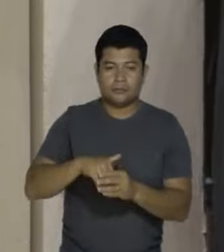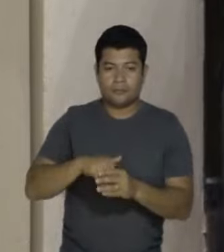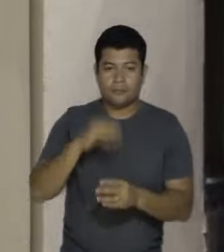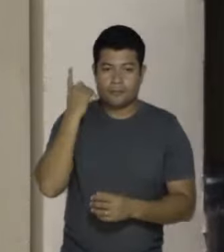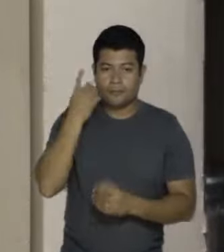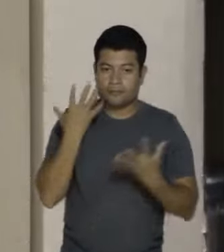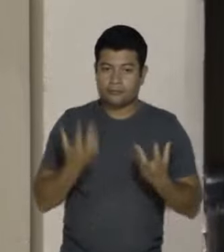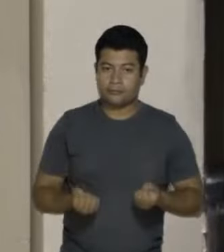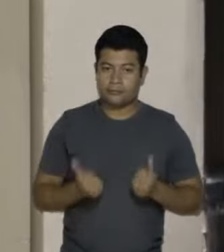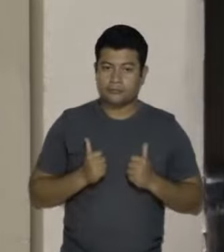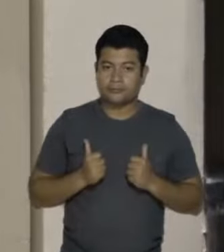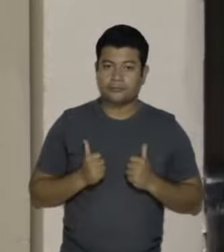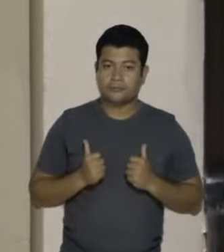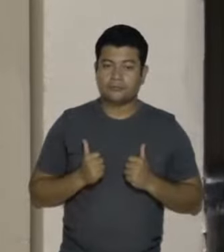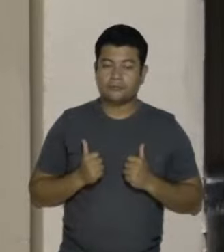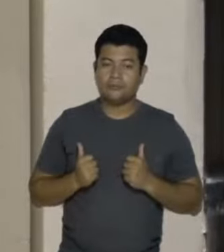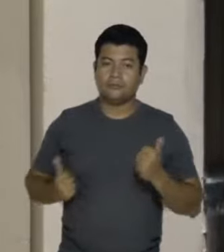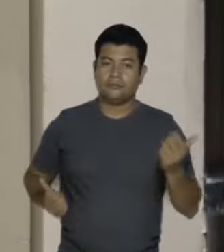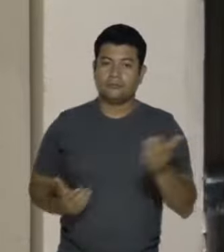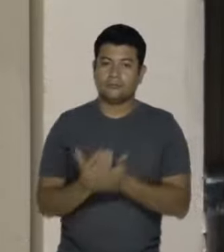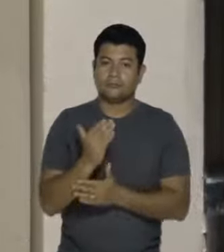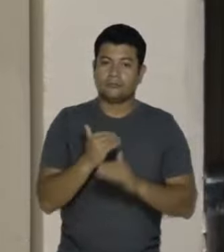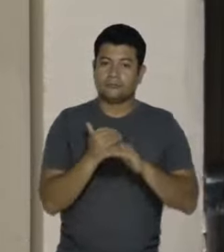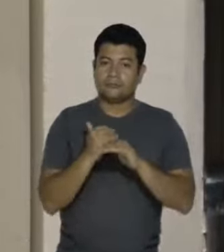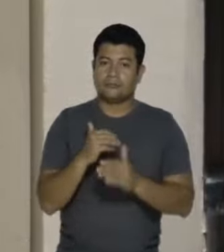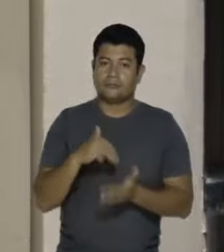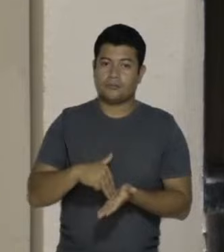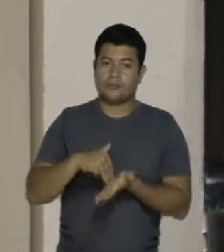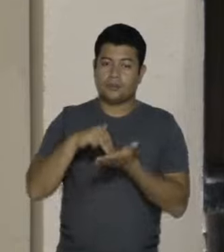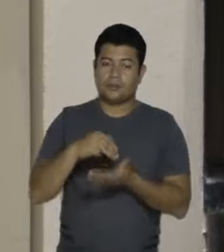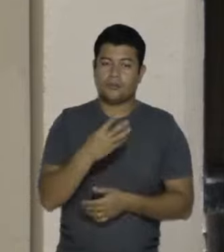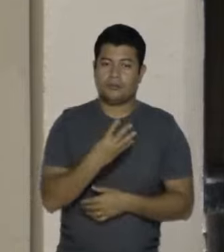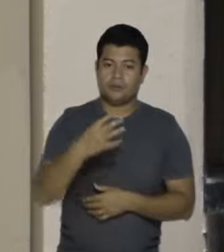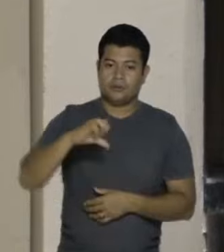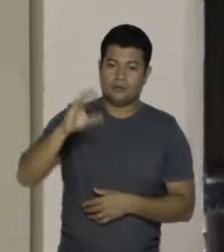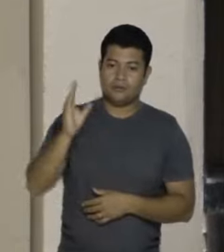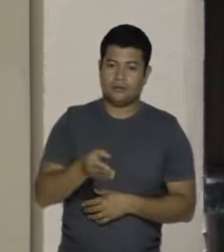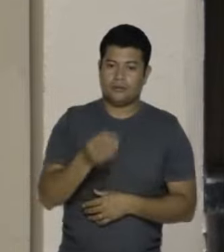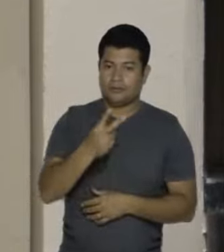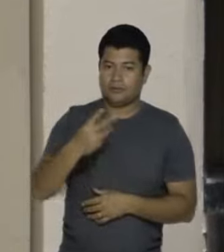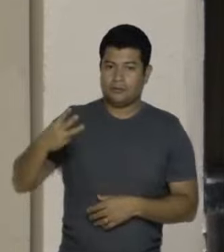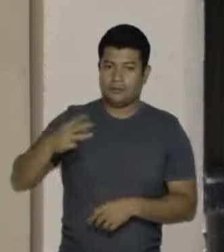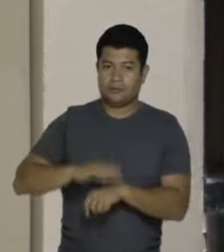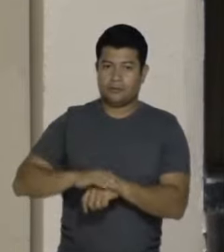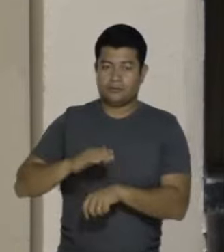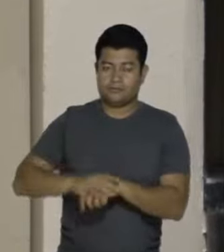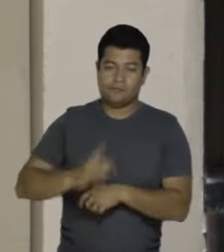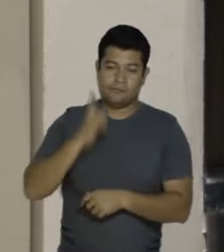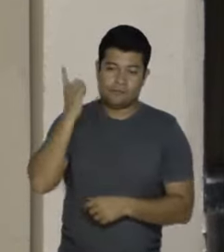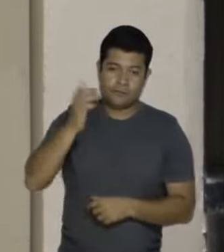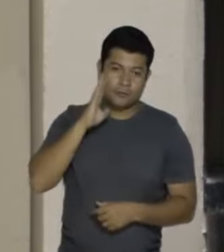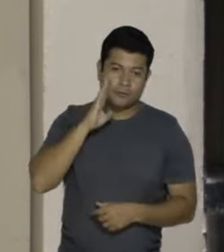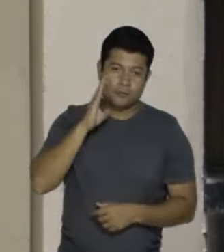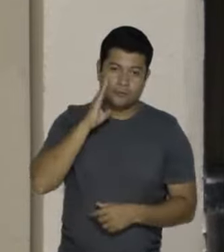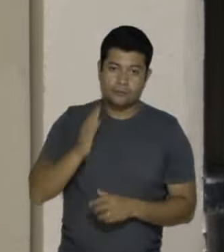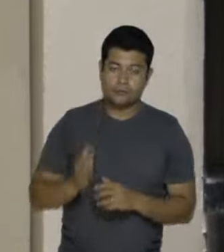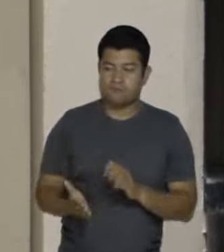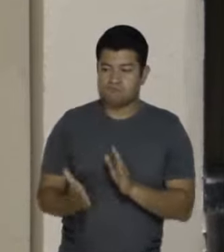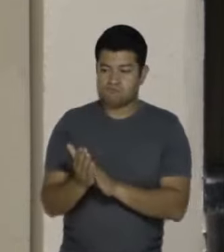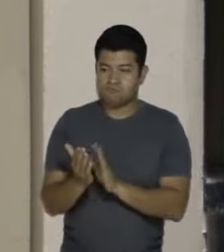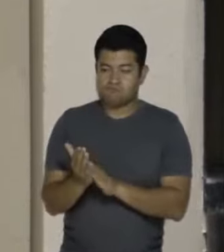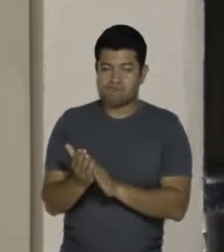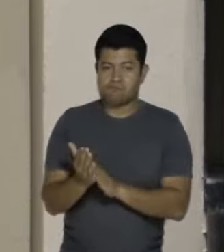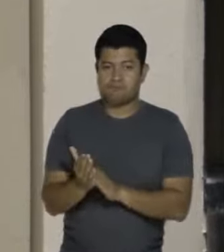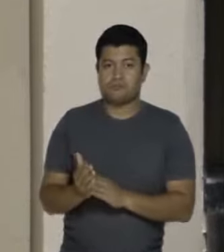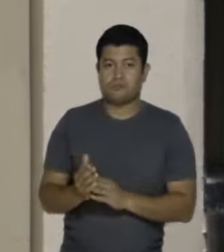encontra aprovado por unanimidade Moção 49 2023 autoridade ministro da Irlanda manifestação da plausão